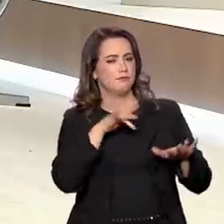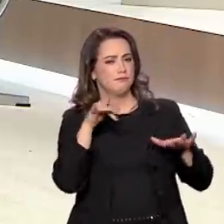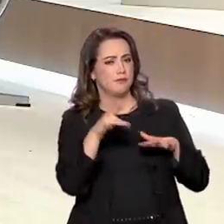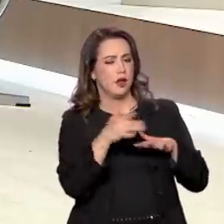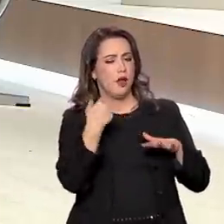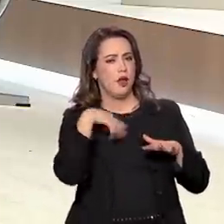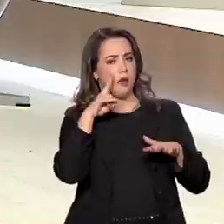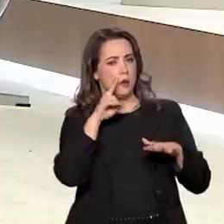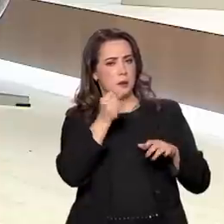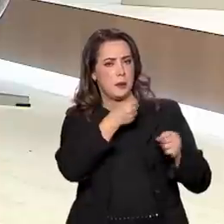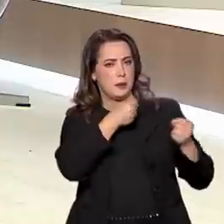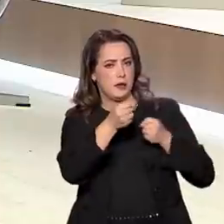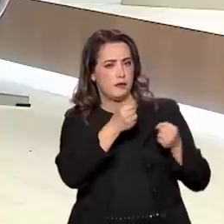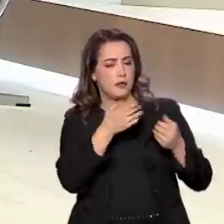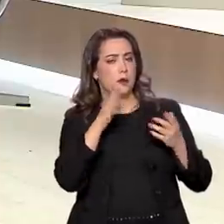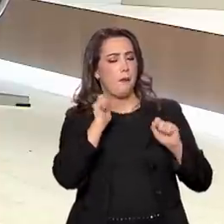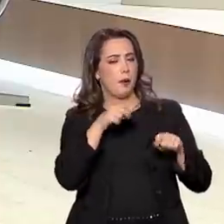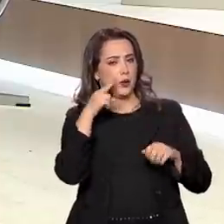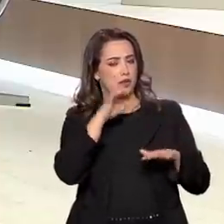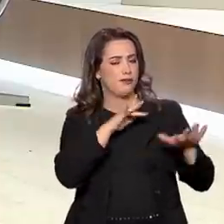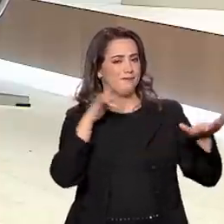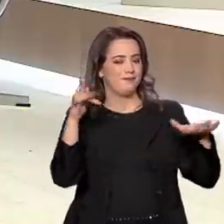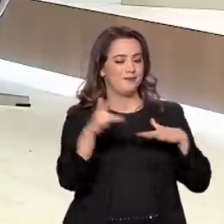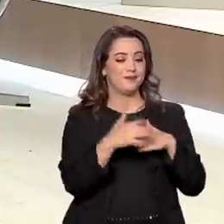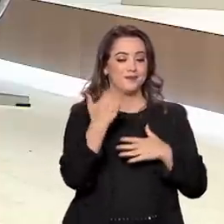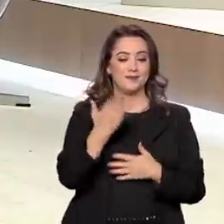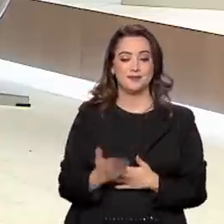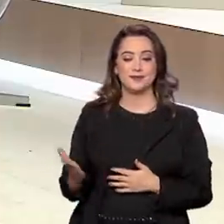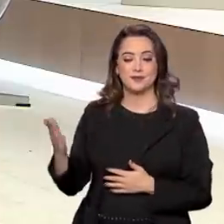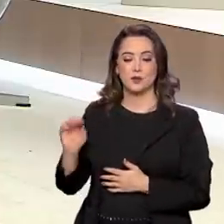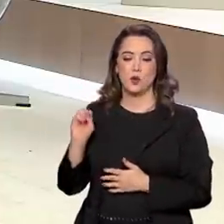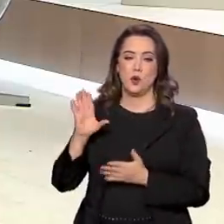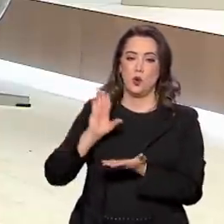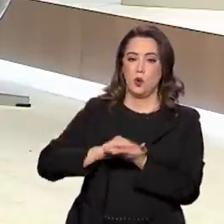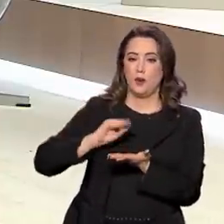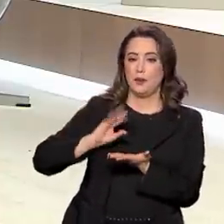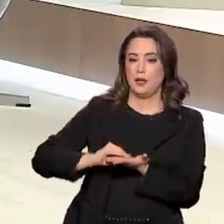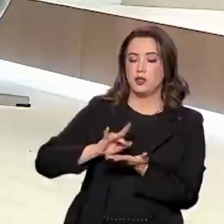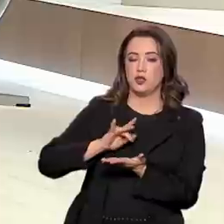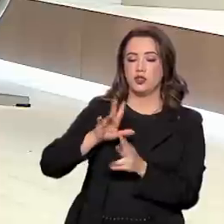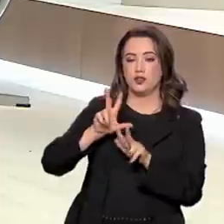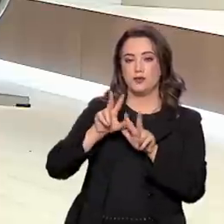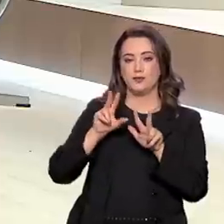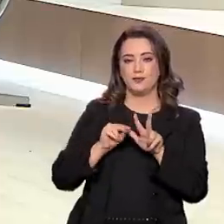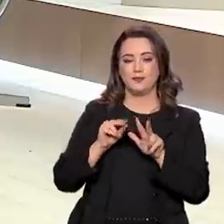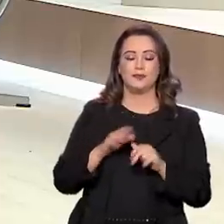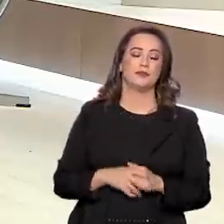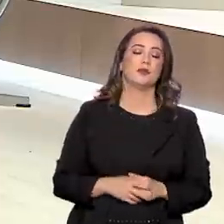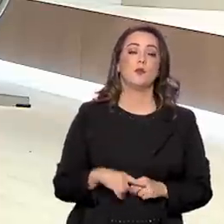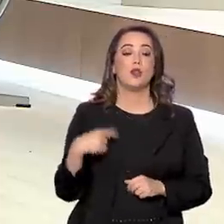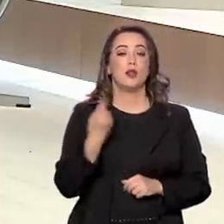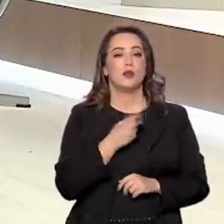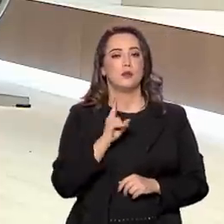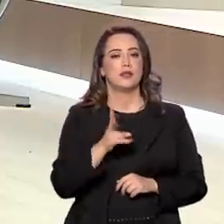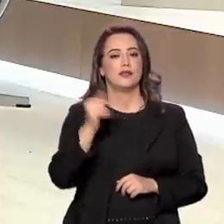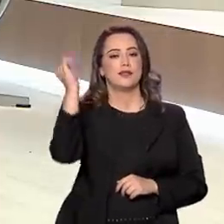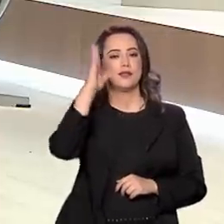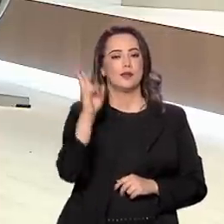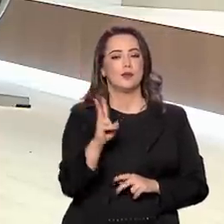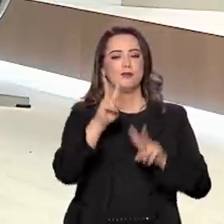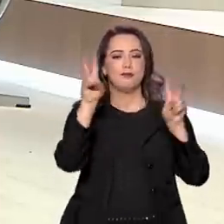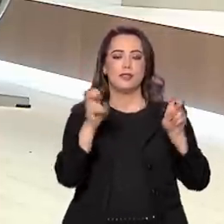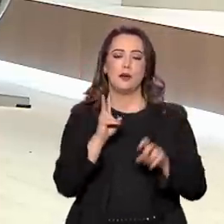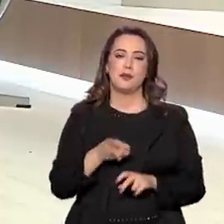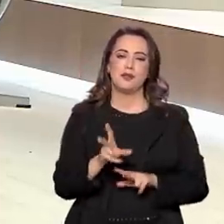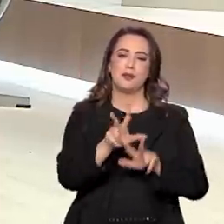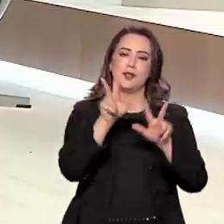esta outras entrevistas é só acompanhar as nossas redes sociais ou baixar o TV Brasil Play e o Brasil continue falta